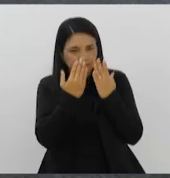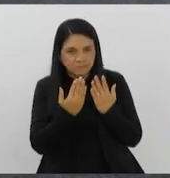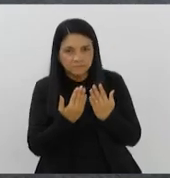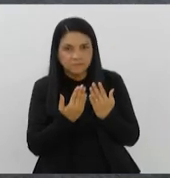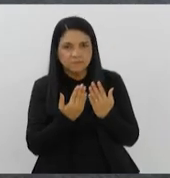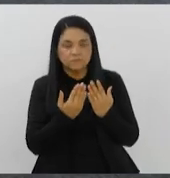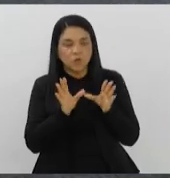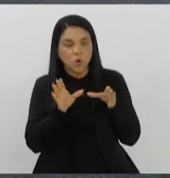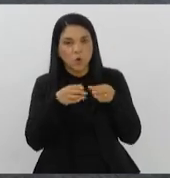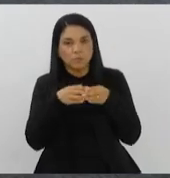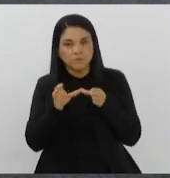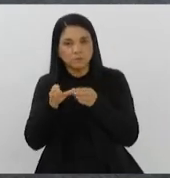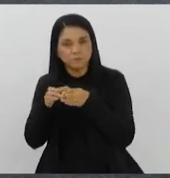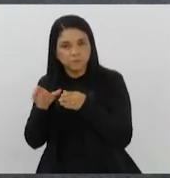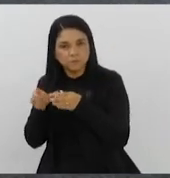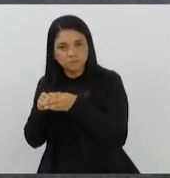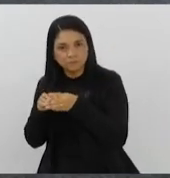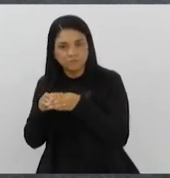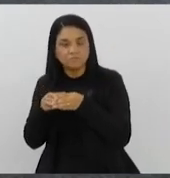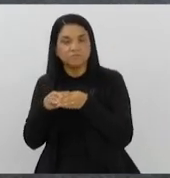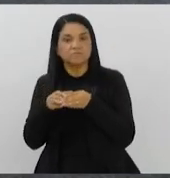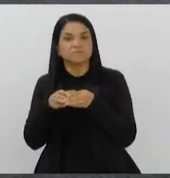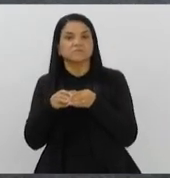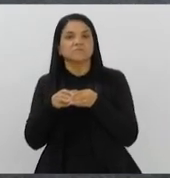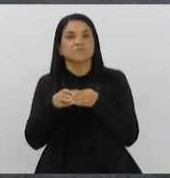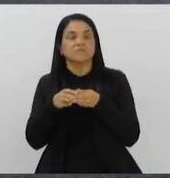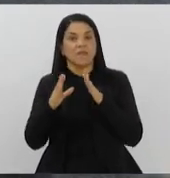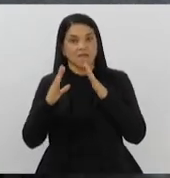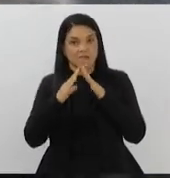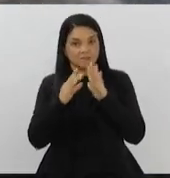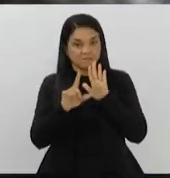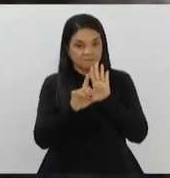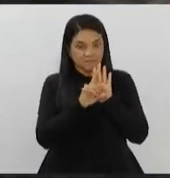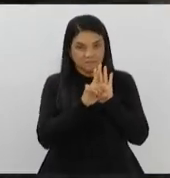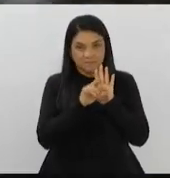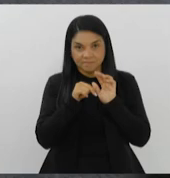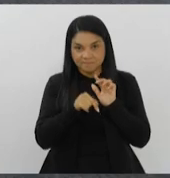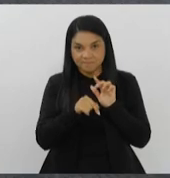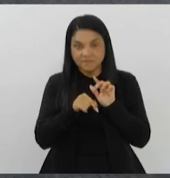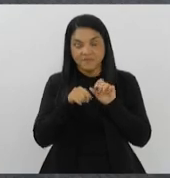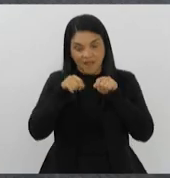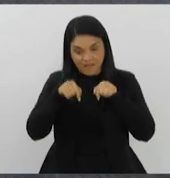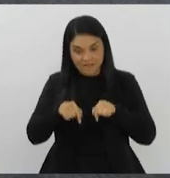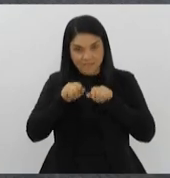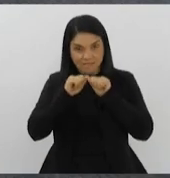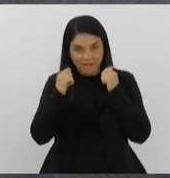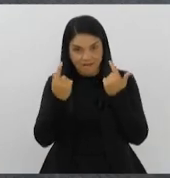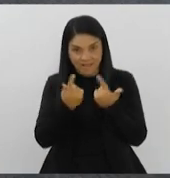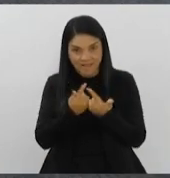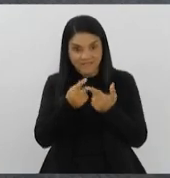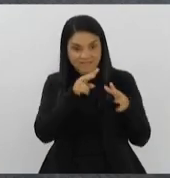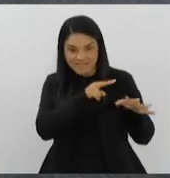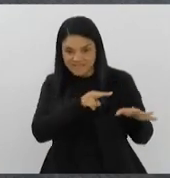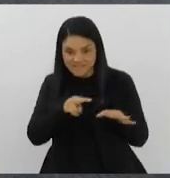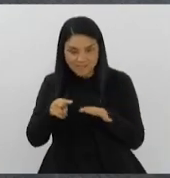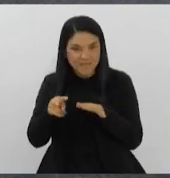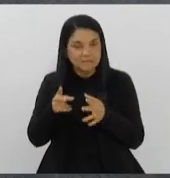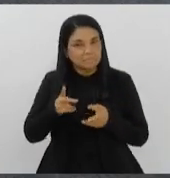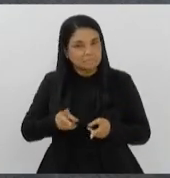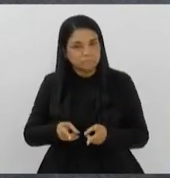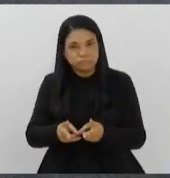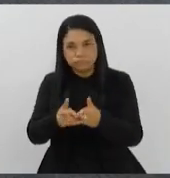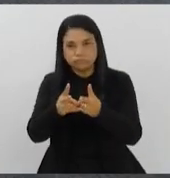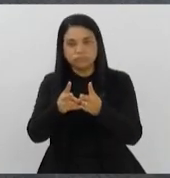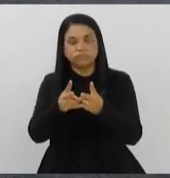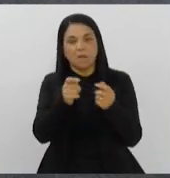diversas comissões da Casa Legislativa, tramita nessa casa toda semana uma série